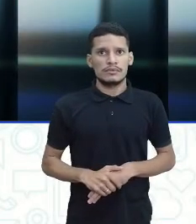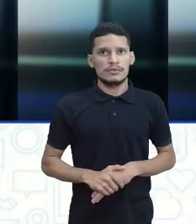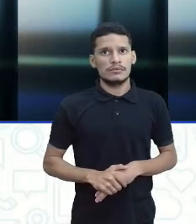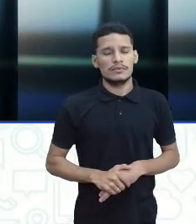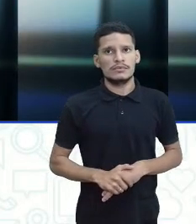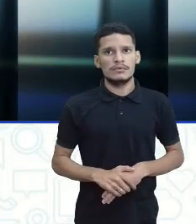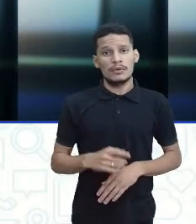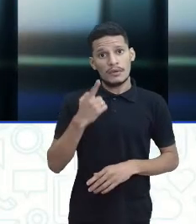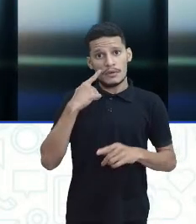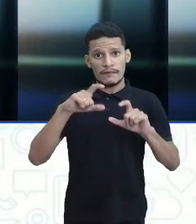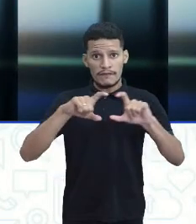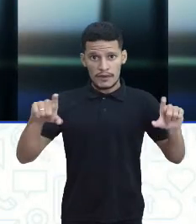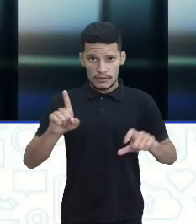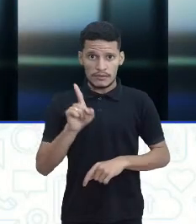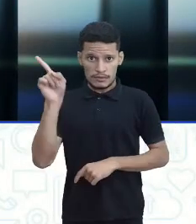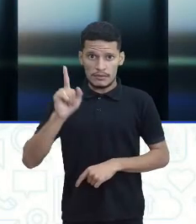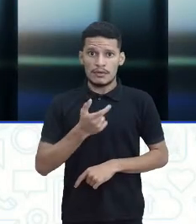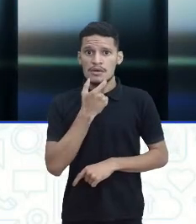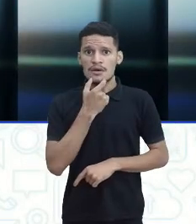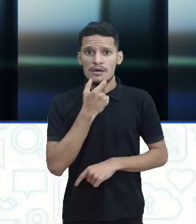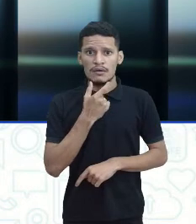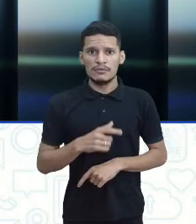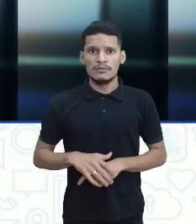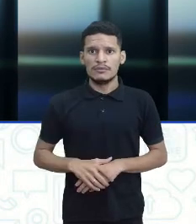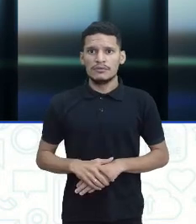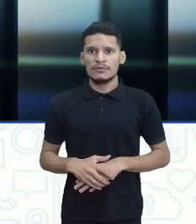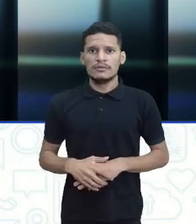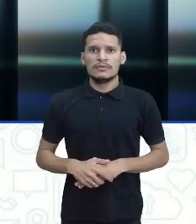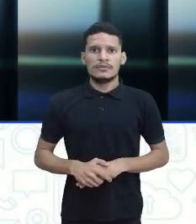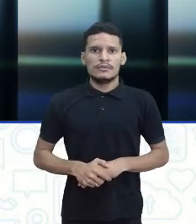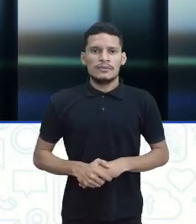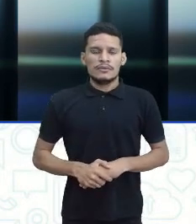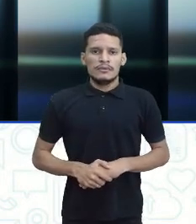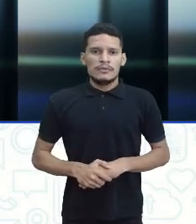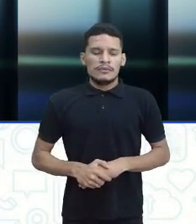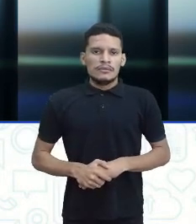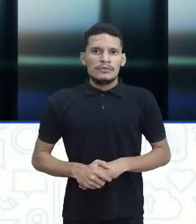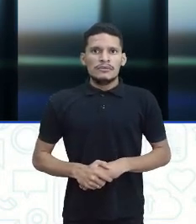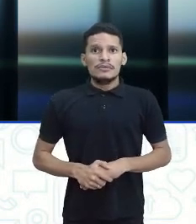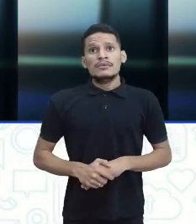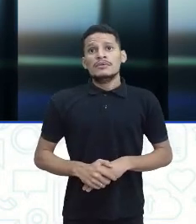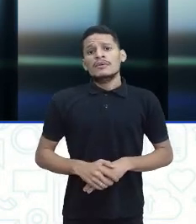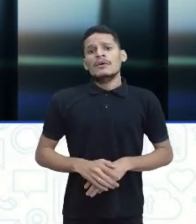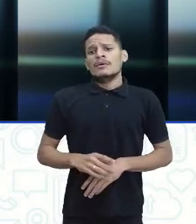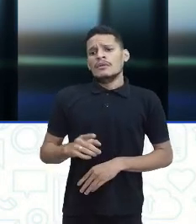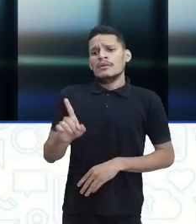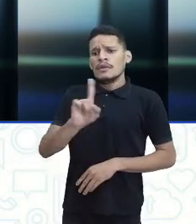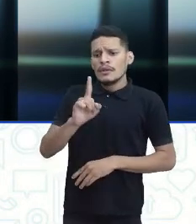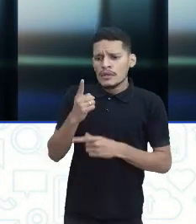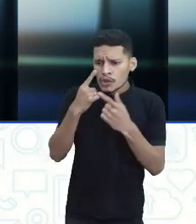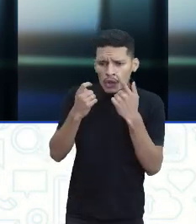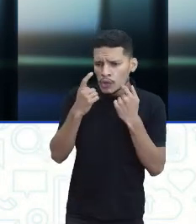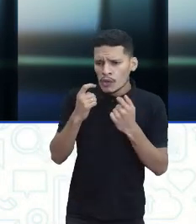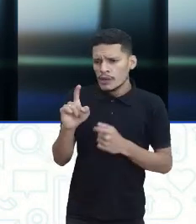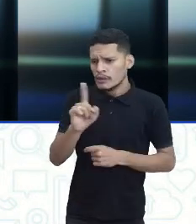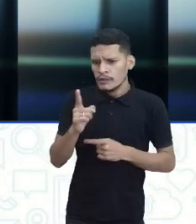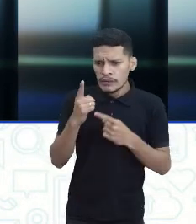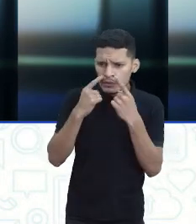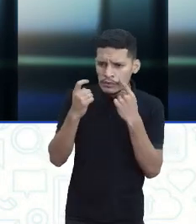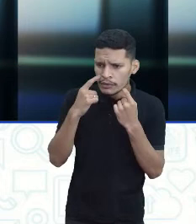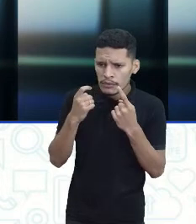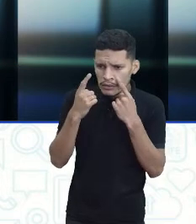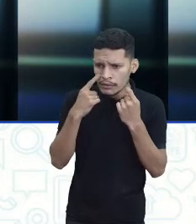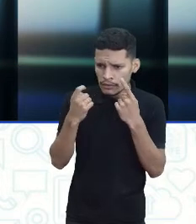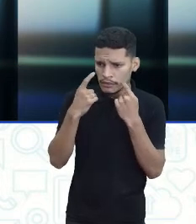Don't cry because it's over. Smile because it happened. Ou seja, não chore